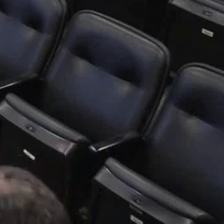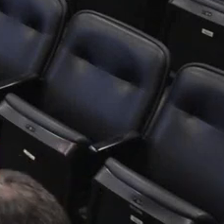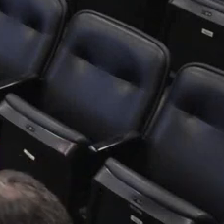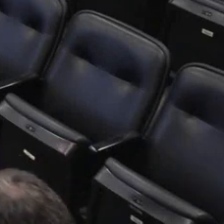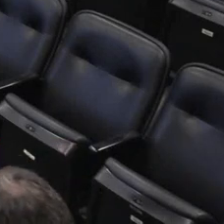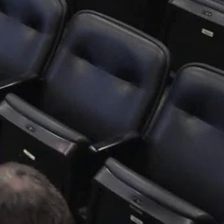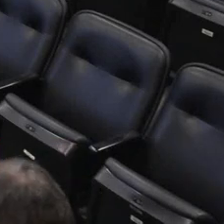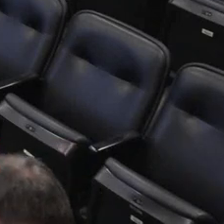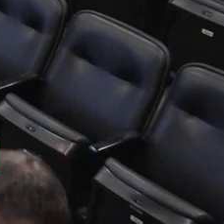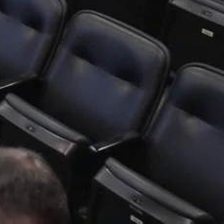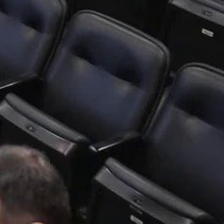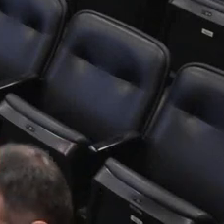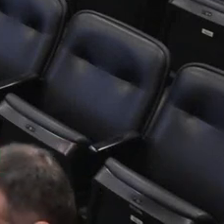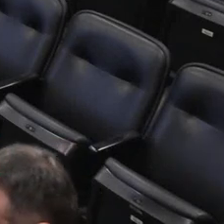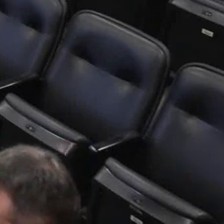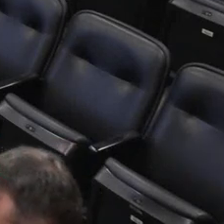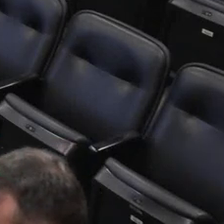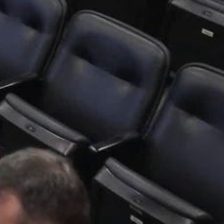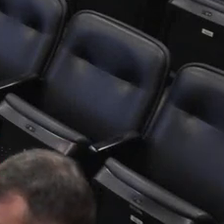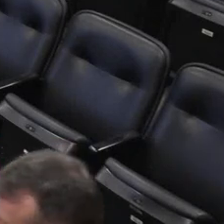do grupo tá